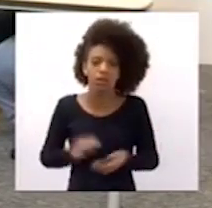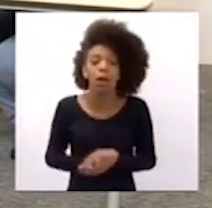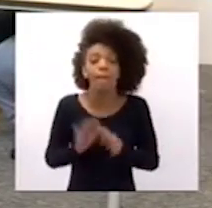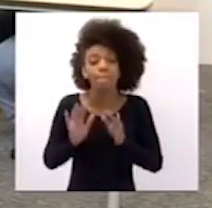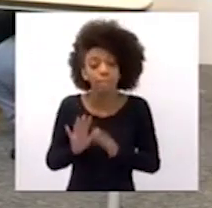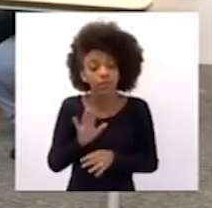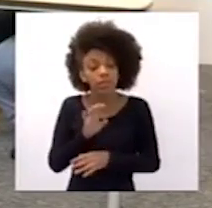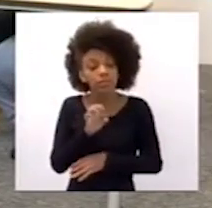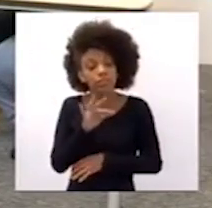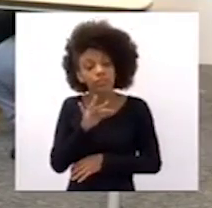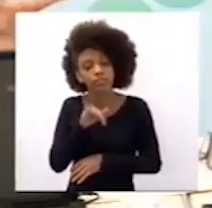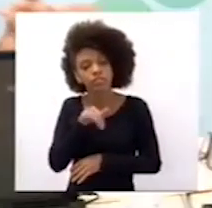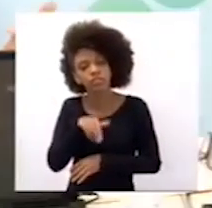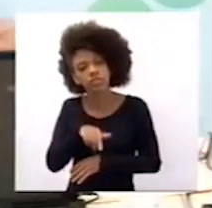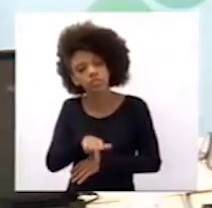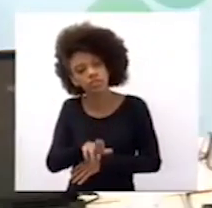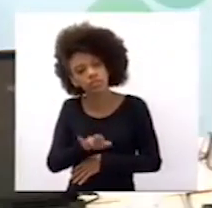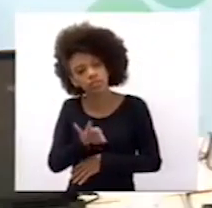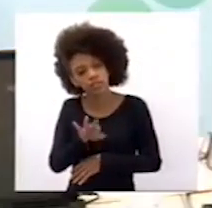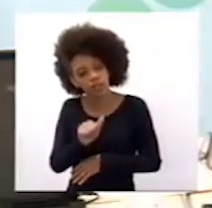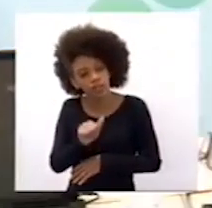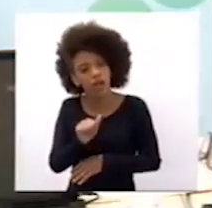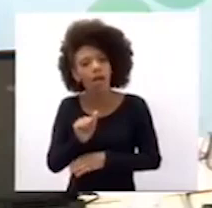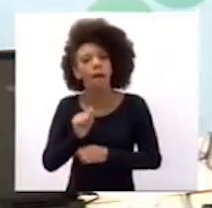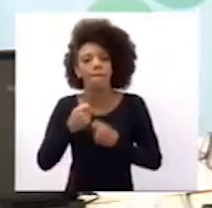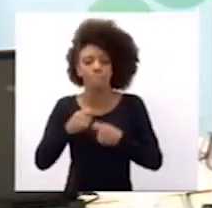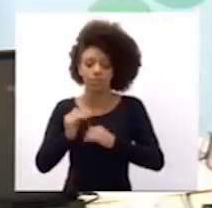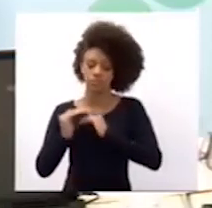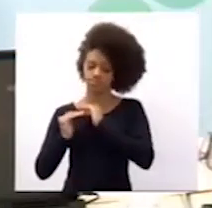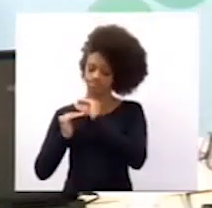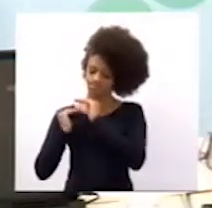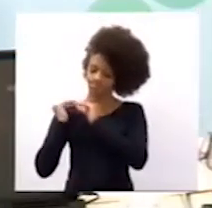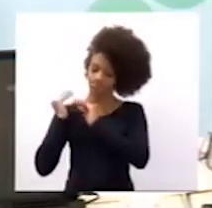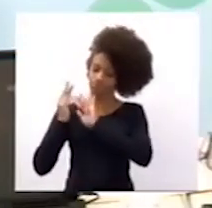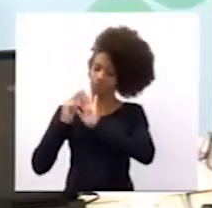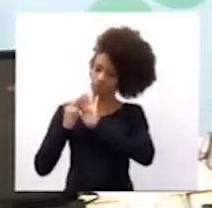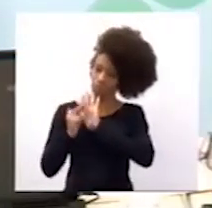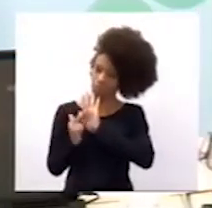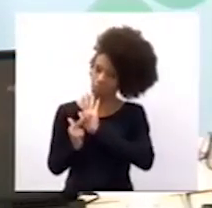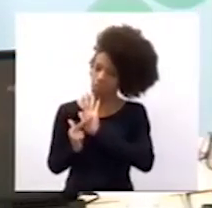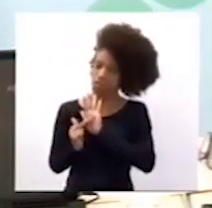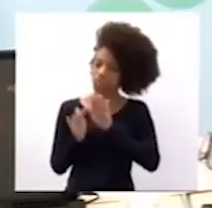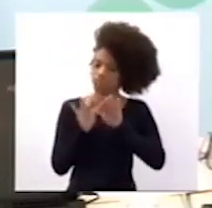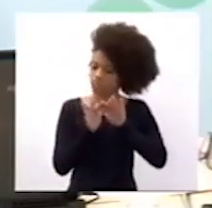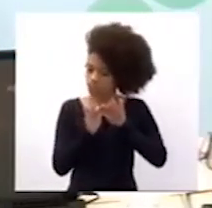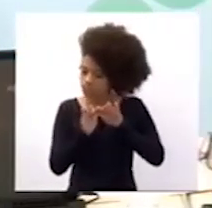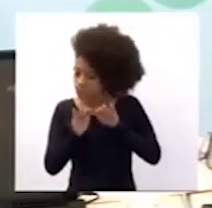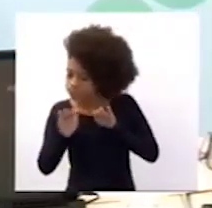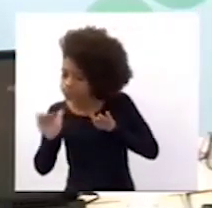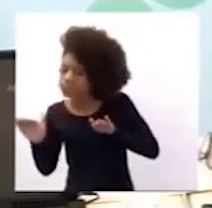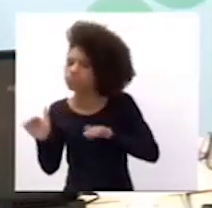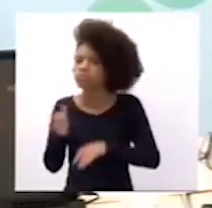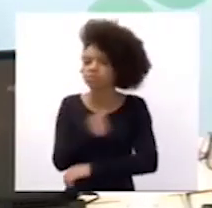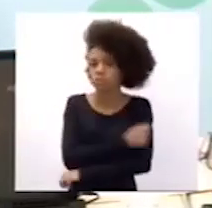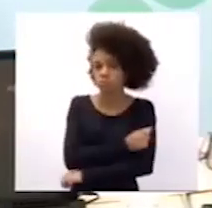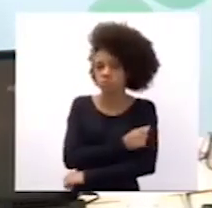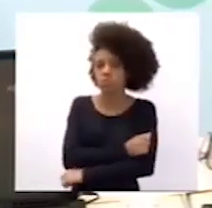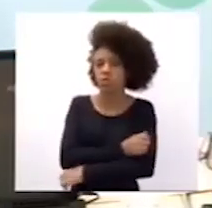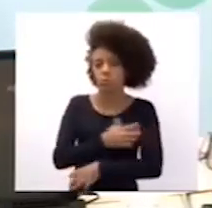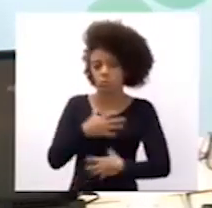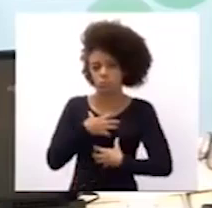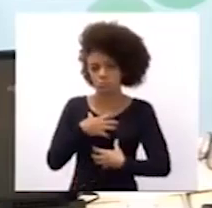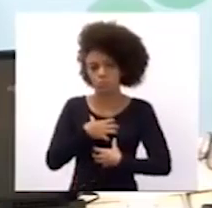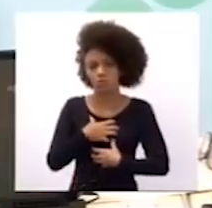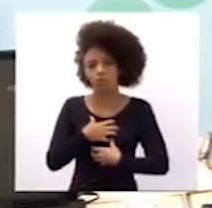acho que construir esse contrato que você diz, pedagógico, junto com os estudantes, né, sempre a partir dessa postura